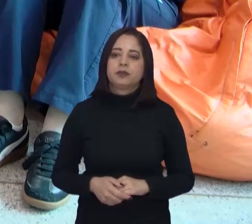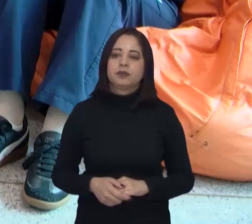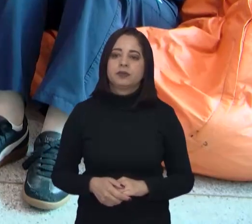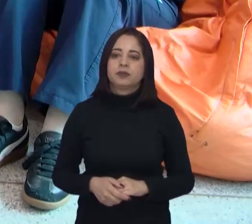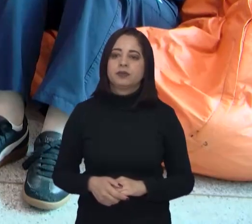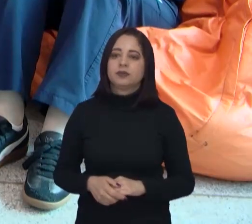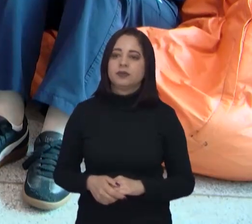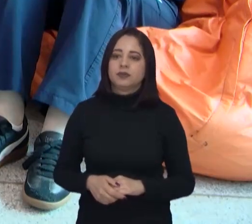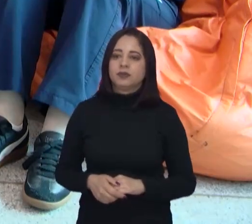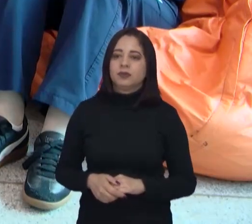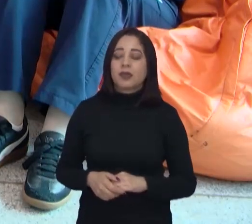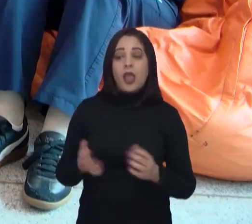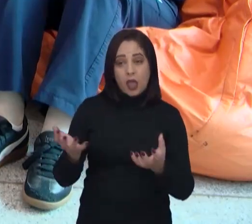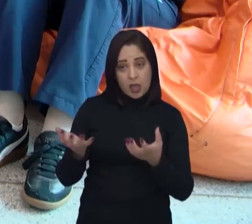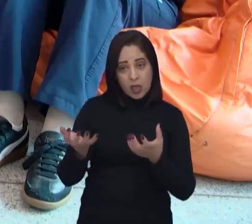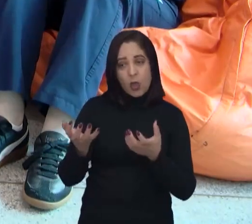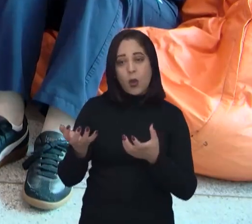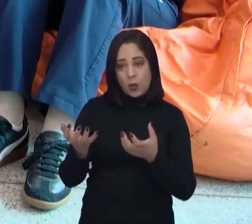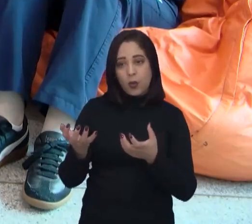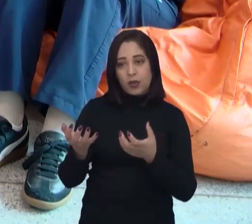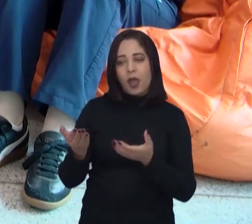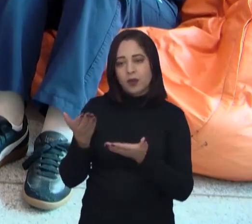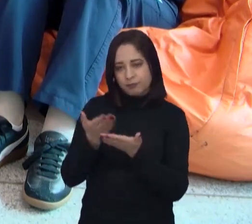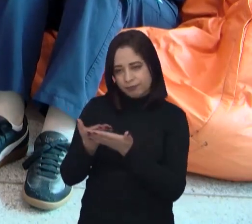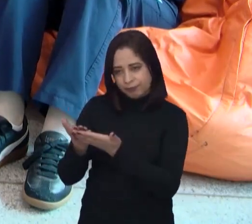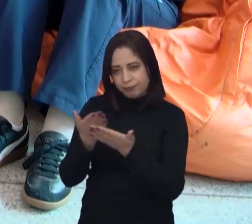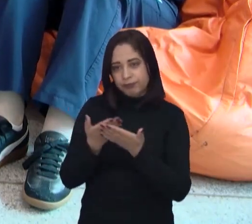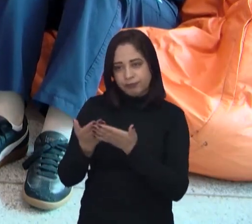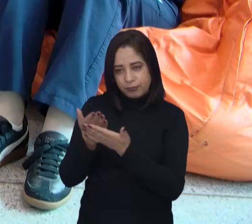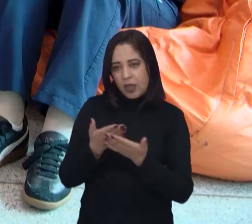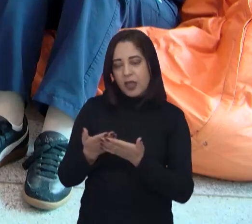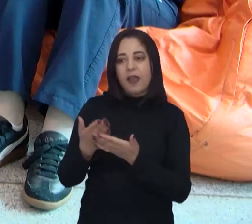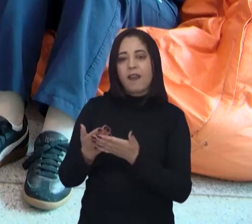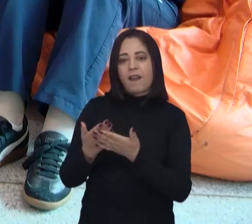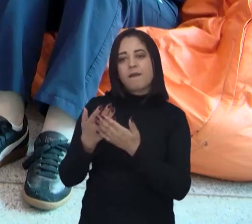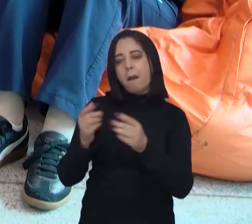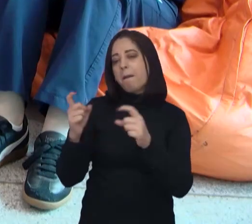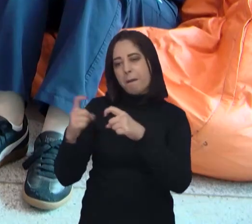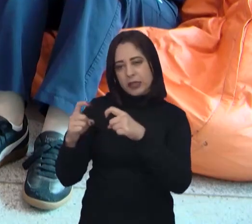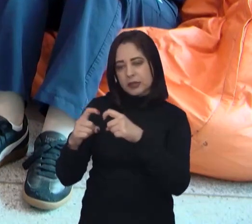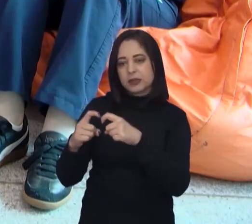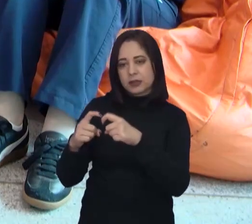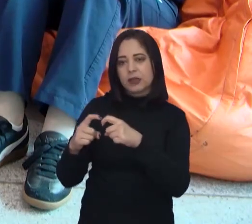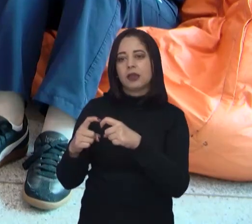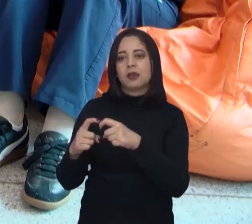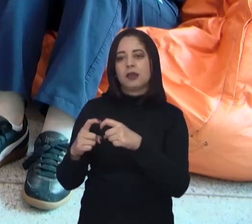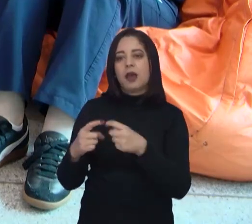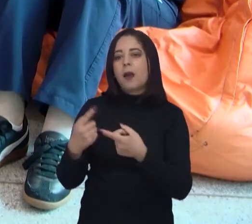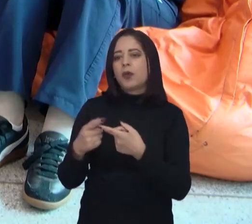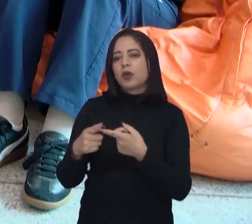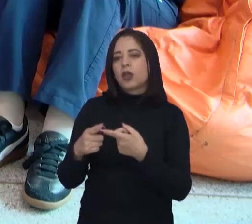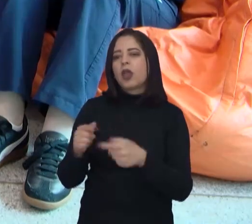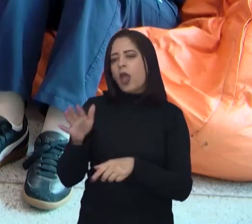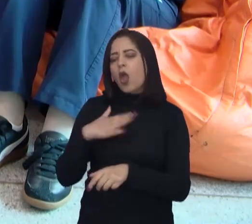Eu gostaria de fazer física médica em uma faculdade. Eu já me inscrevi em alguns vestibulares para tentar passar nessa daí. E também é porque eu sempre me identifiquei